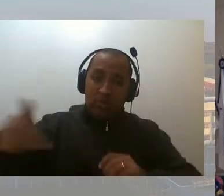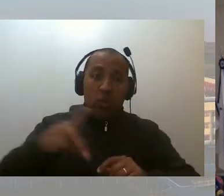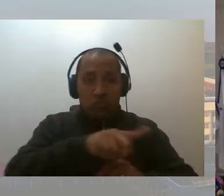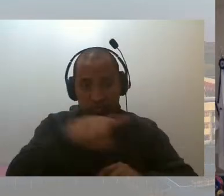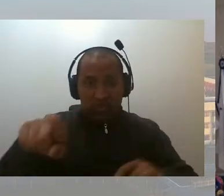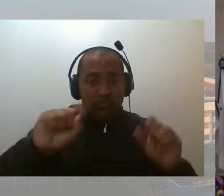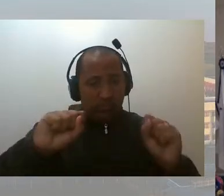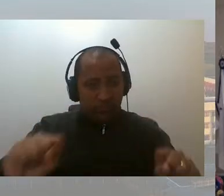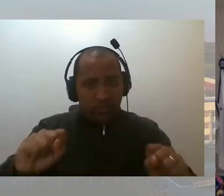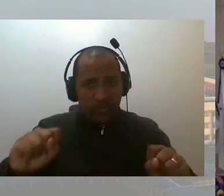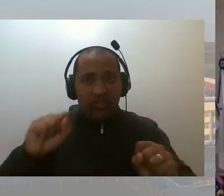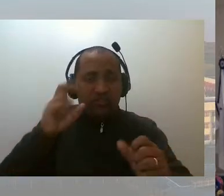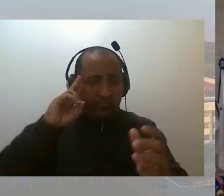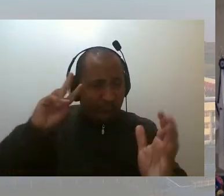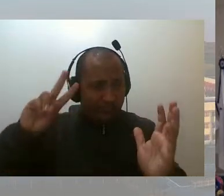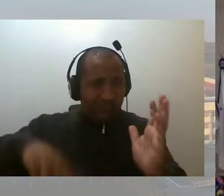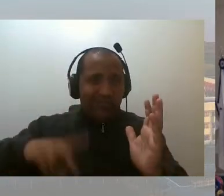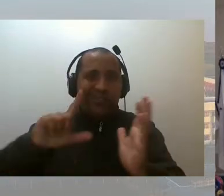vocês depois lerem.